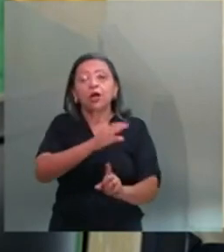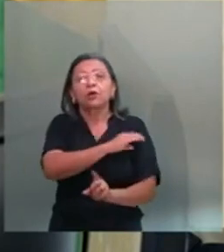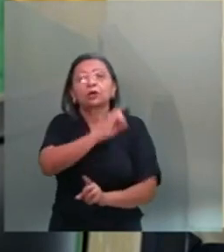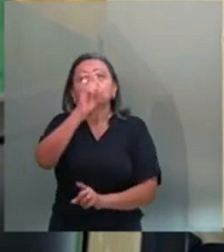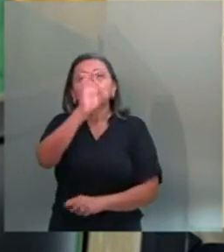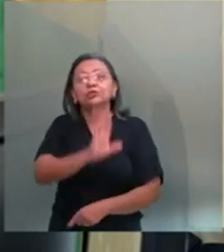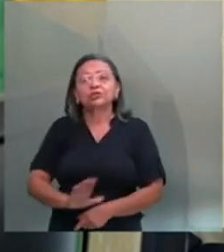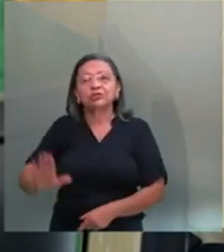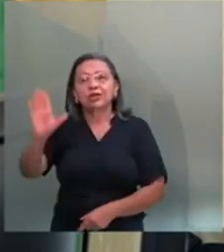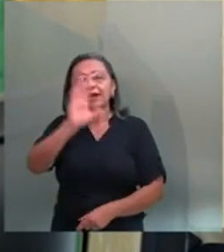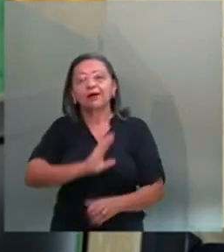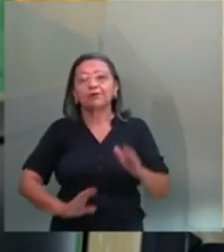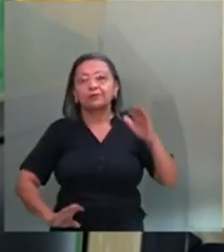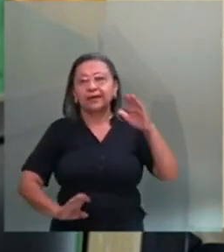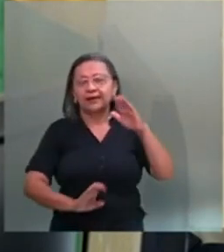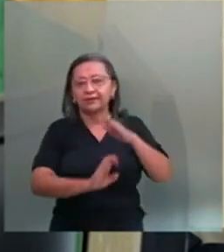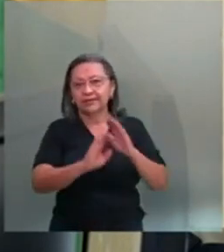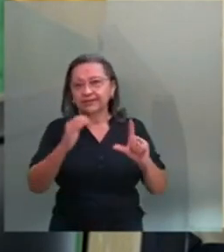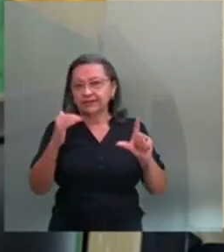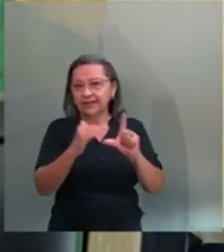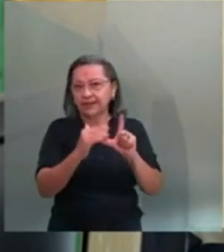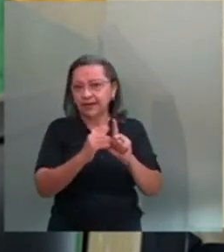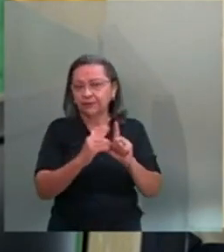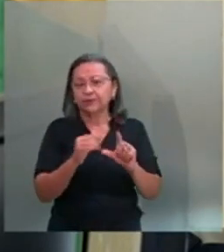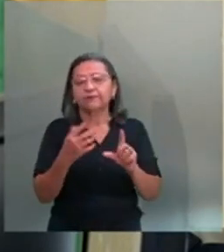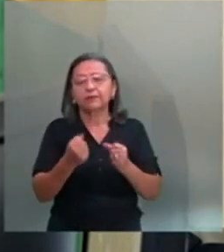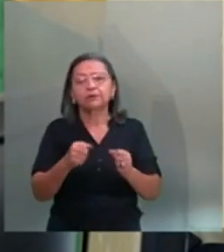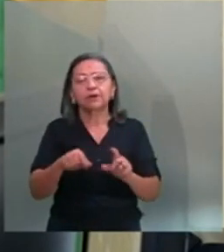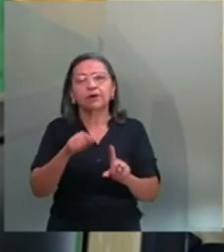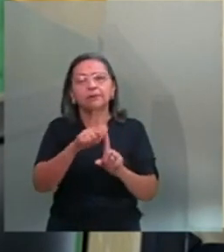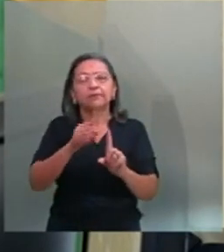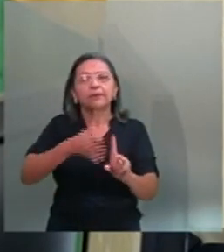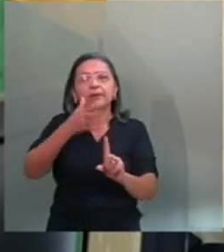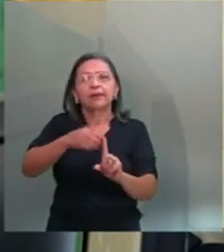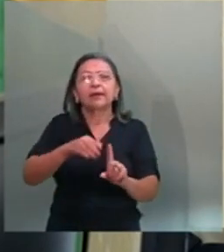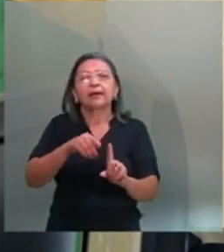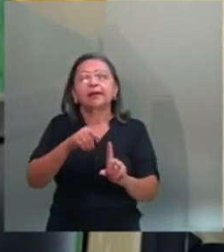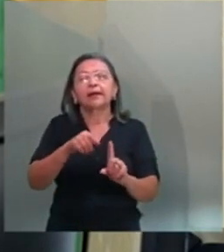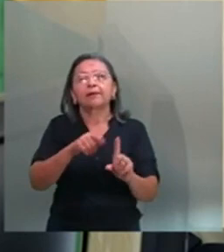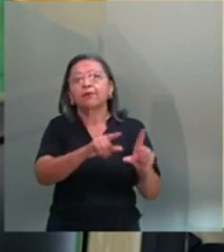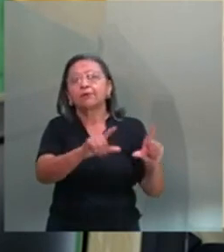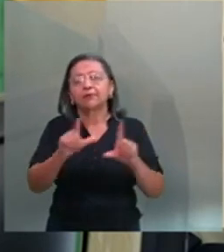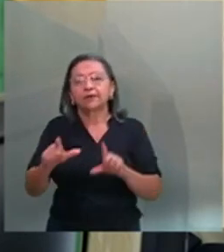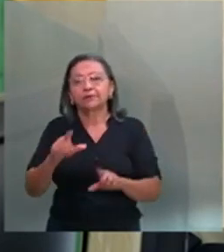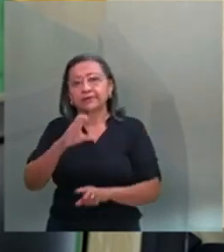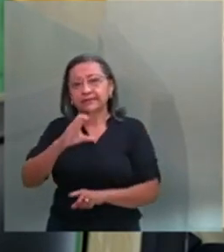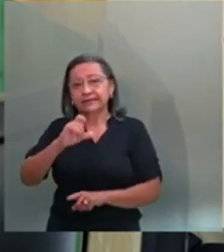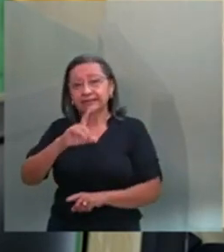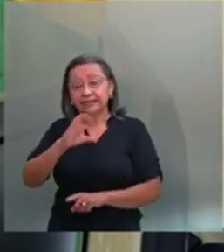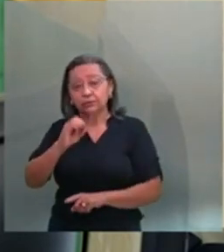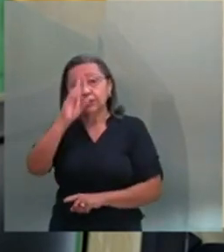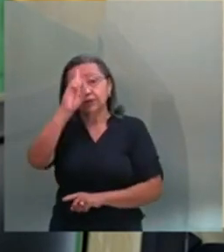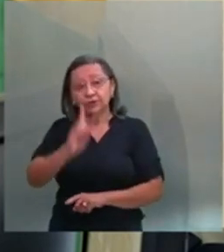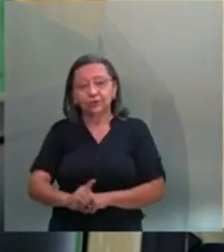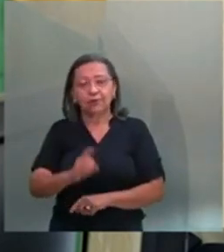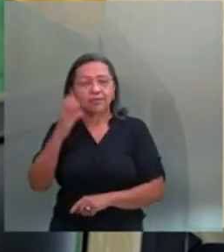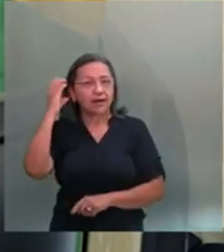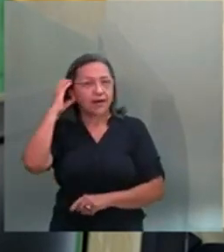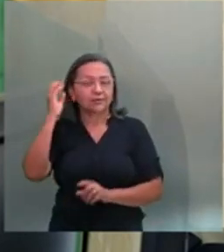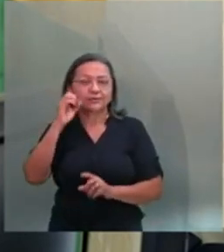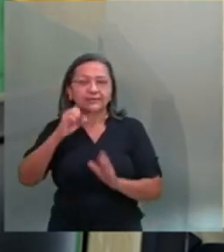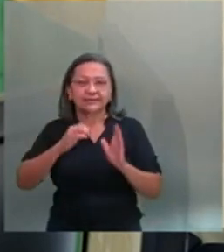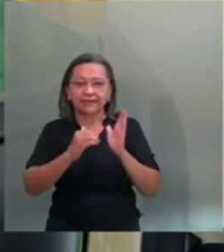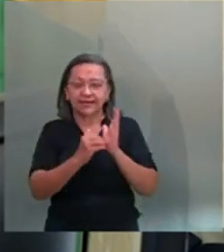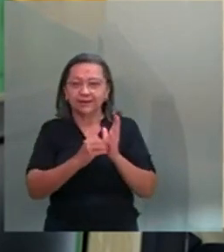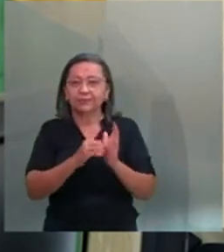Senado. Vamos ouvir mais um dos nossos convidados, Celso Cavalcante, diretor da Rádio Senado, por 5 minutos.